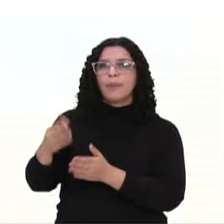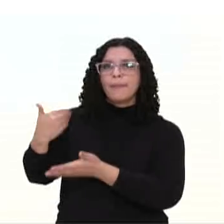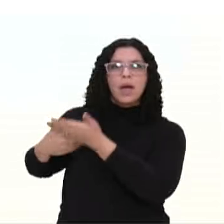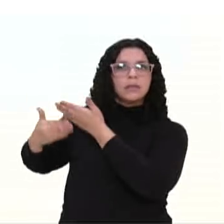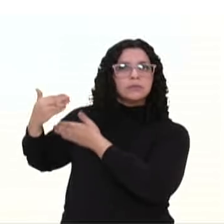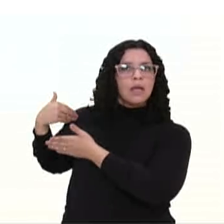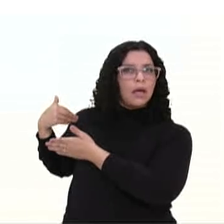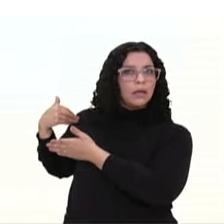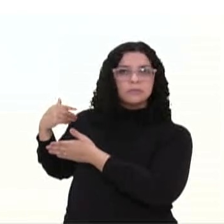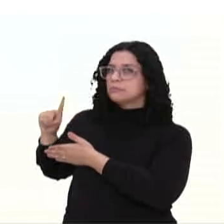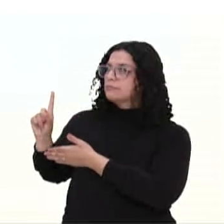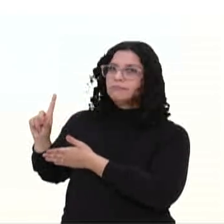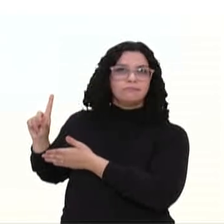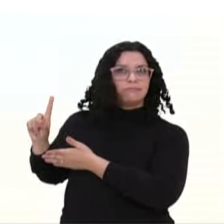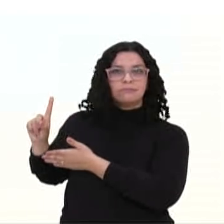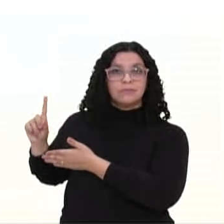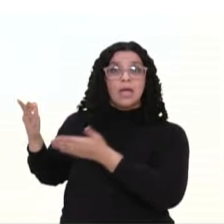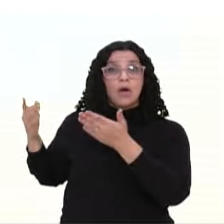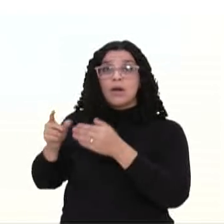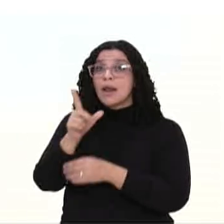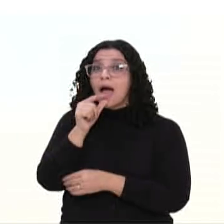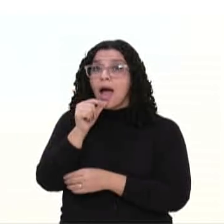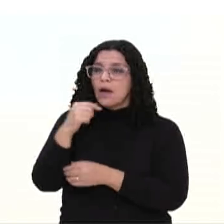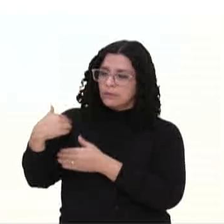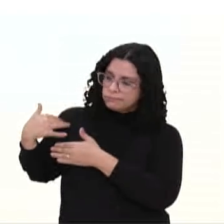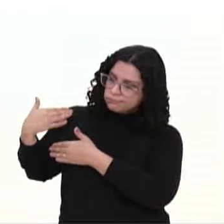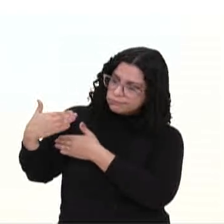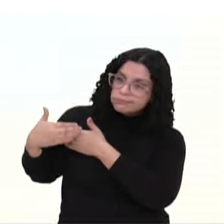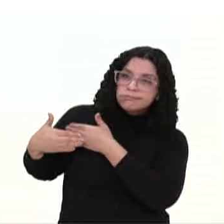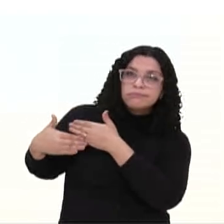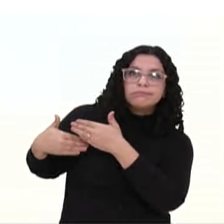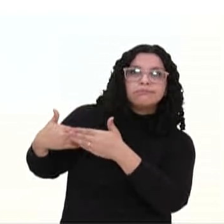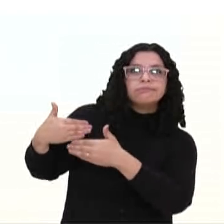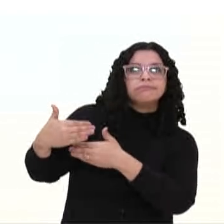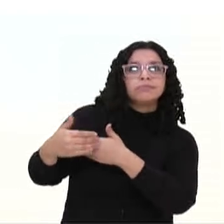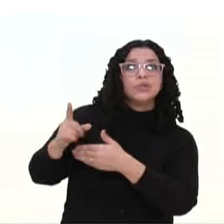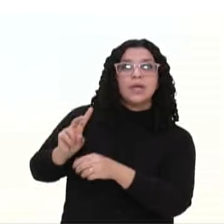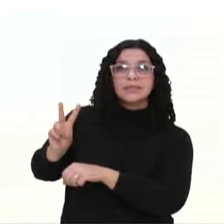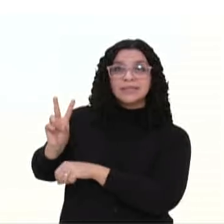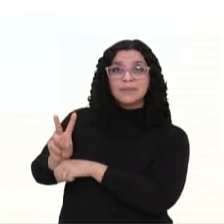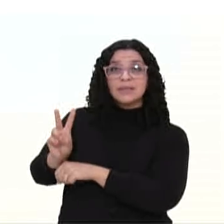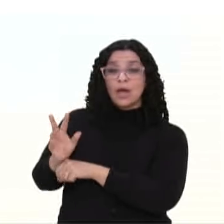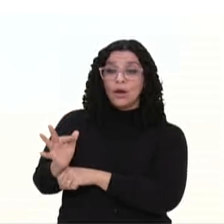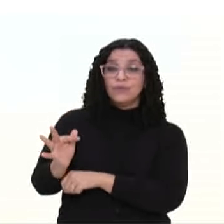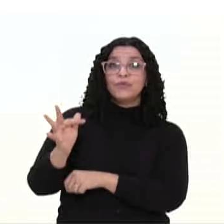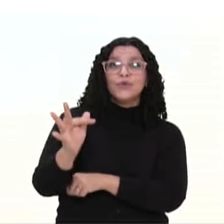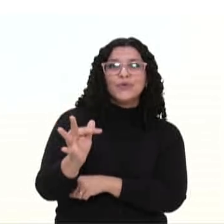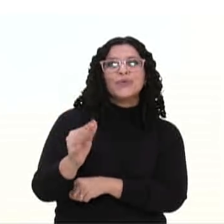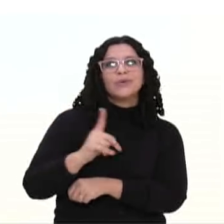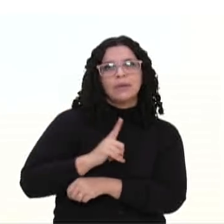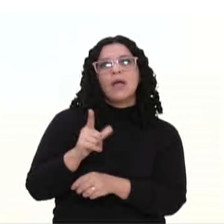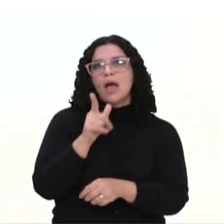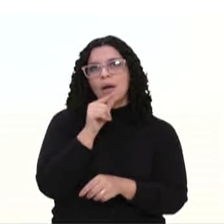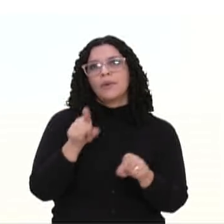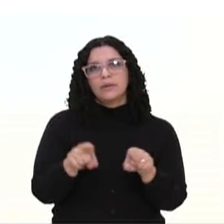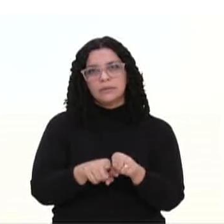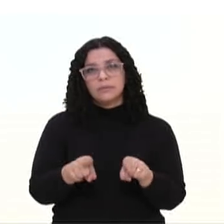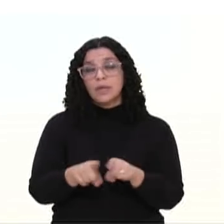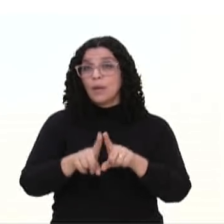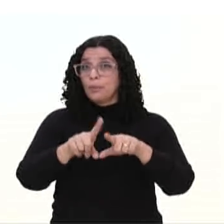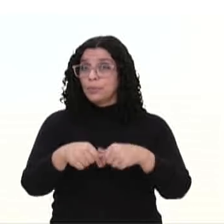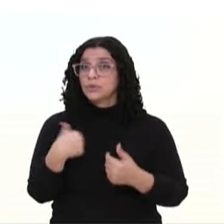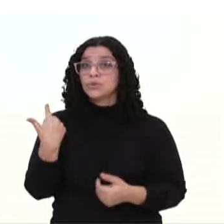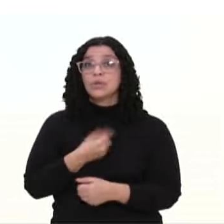nossos predecessores, ela é, sobretudo, um empréstimo aos nossos sucessores.